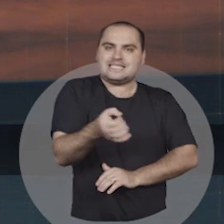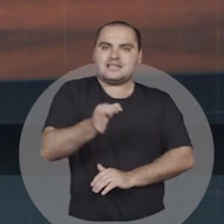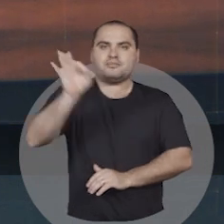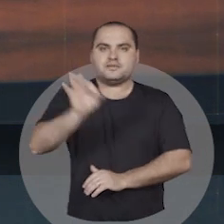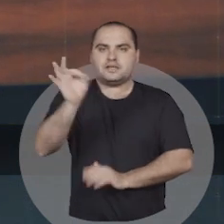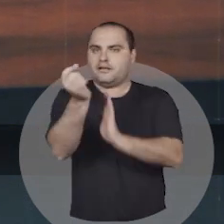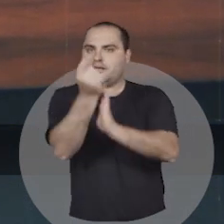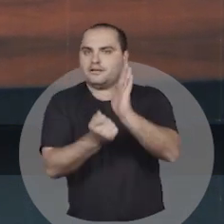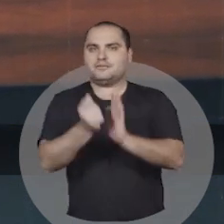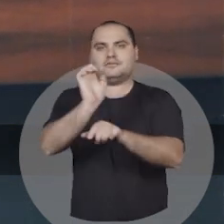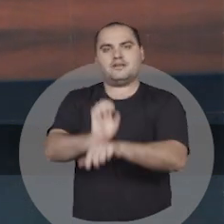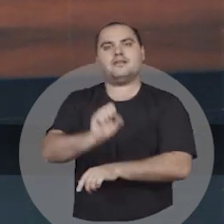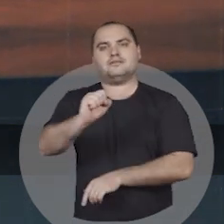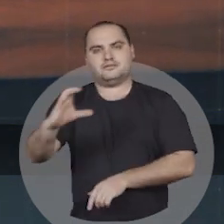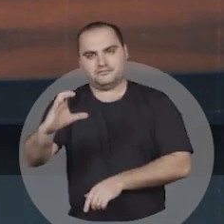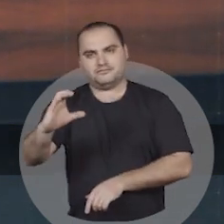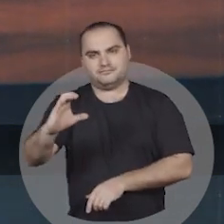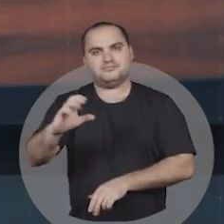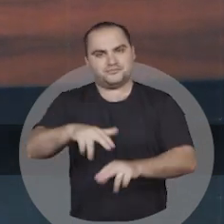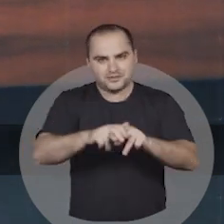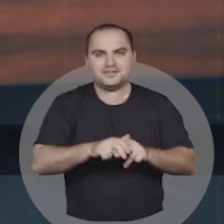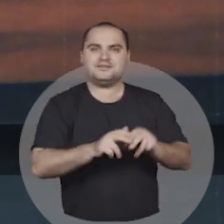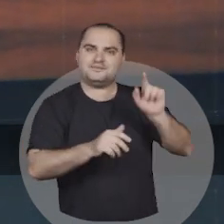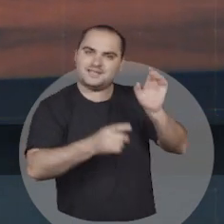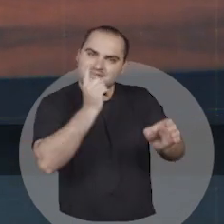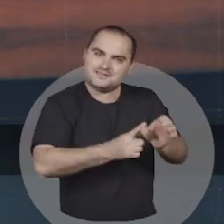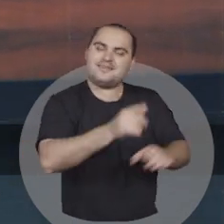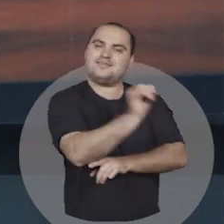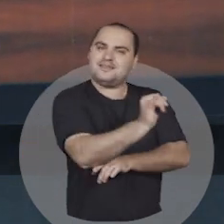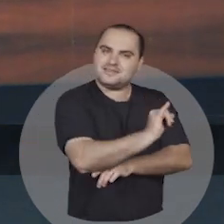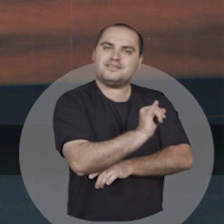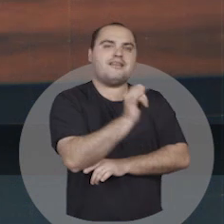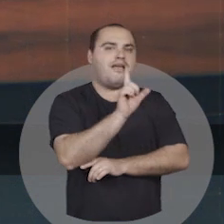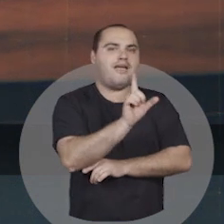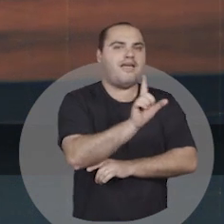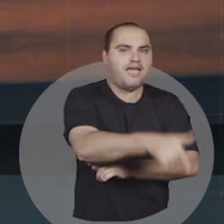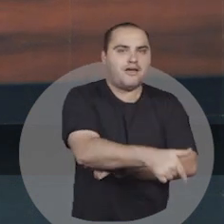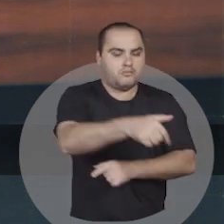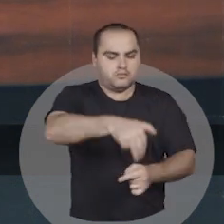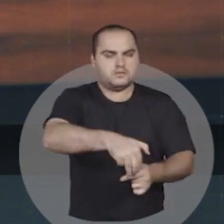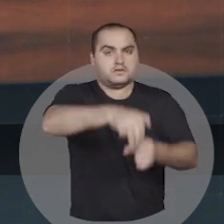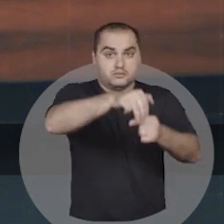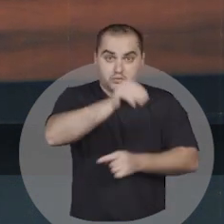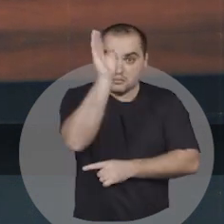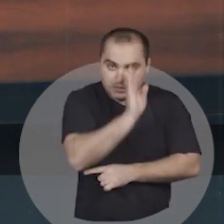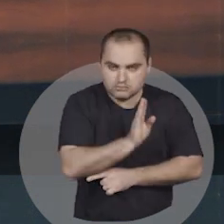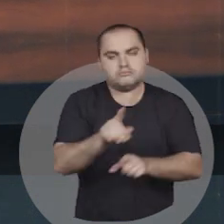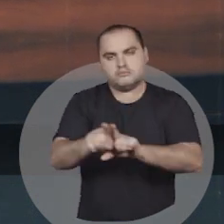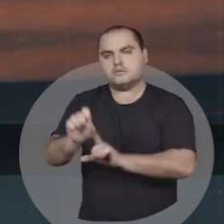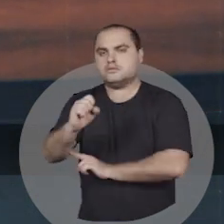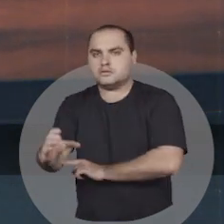para garantir a entrega da bacia de evolução. São cerca de 25 milhões de reais. A liberação era muito esperada porque essa